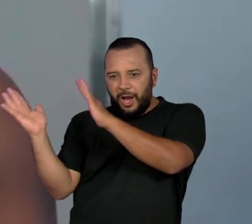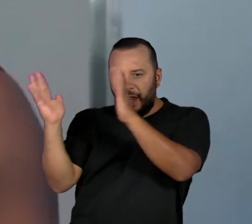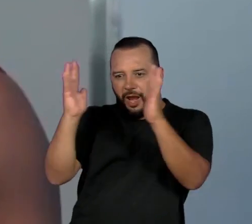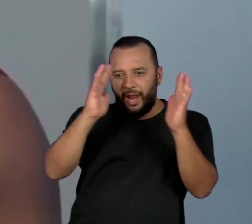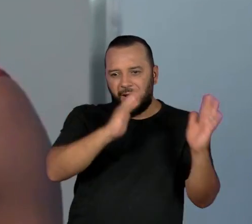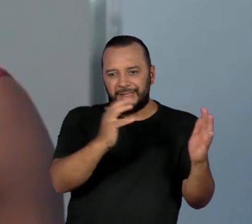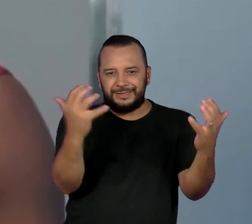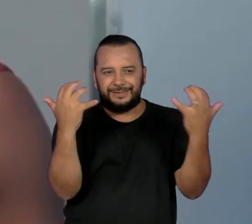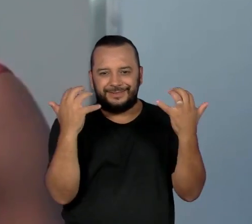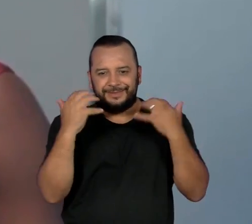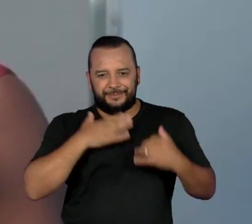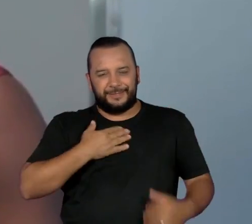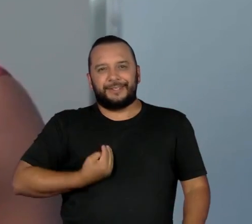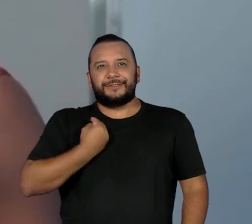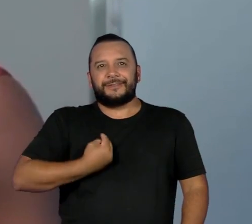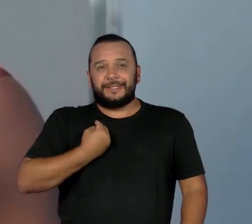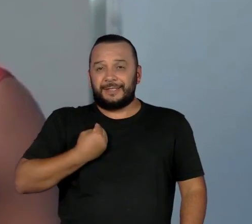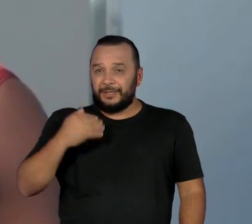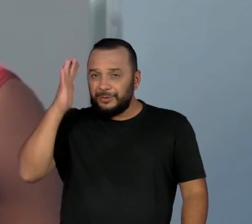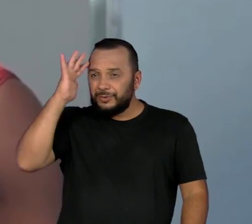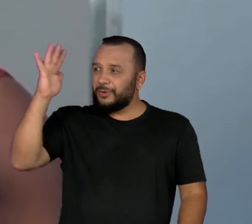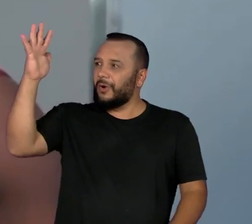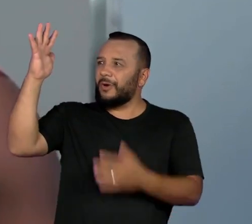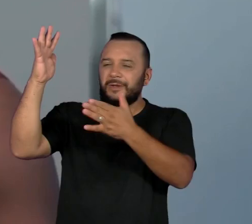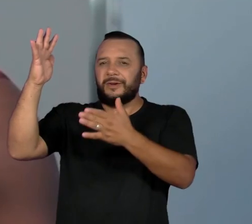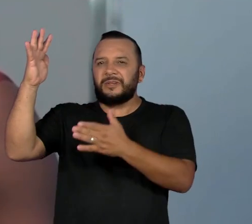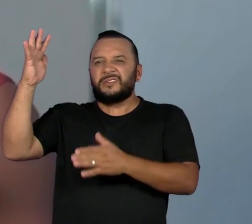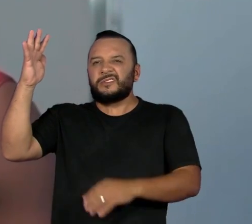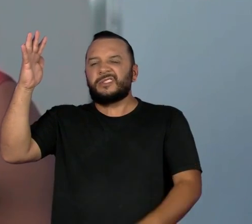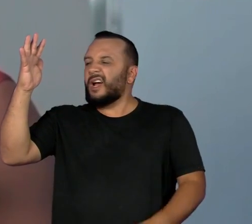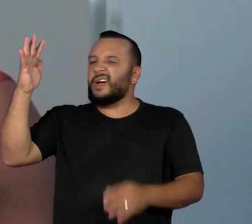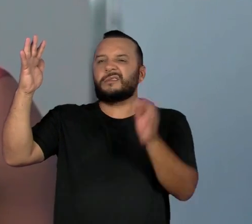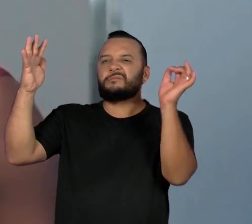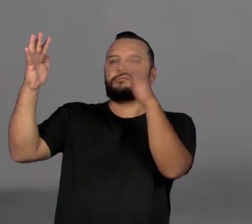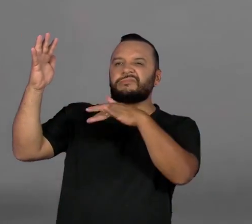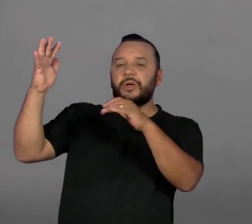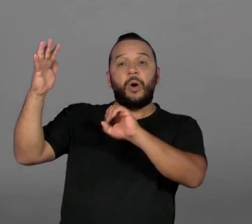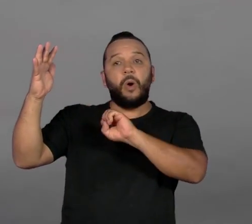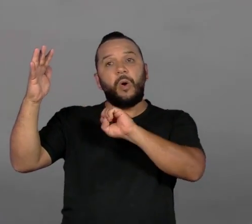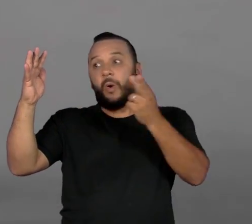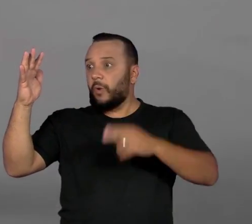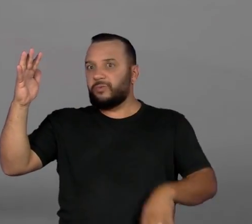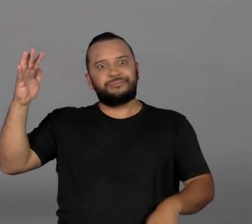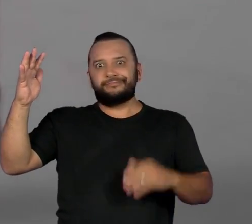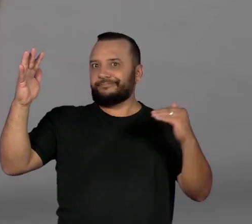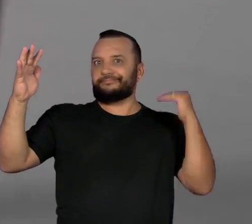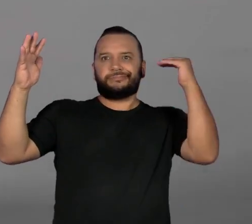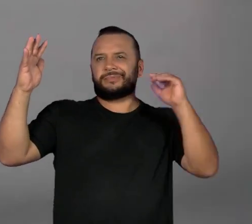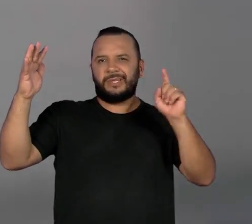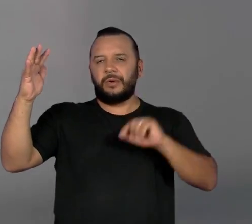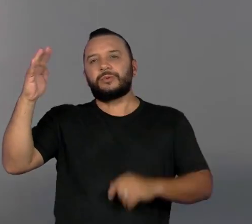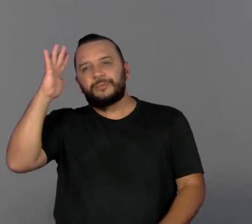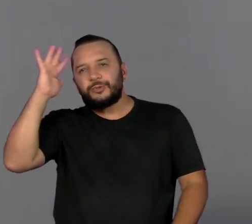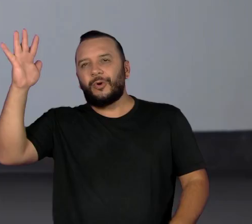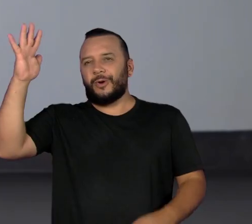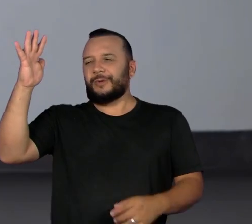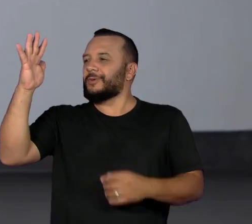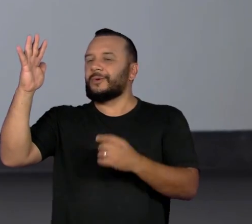própria jornada. O seu sonho não é maior e nem menor do que qualquer outro sonho. O seu sonho é único e é